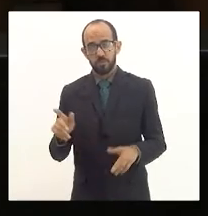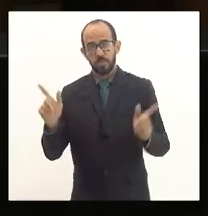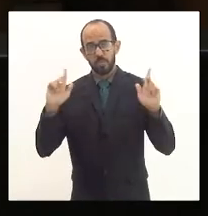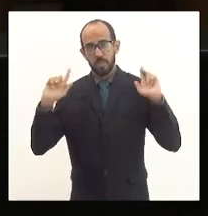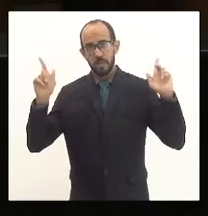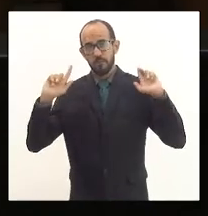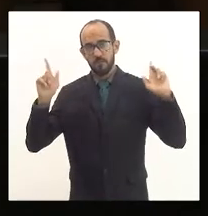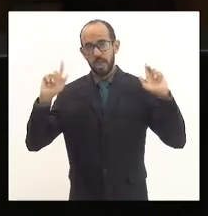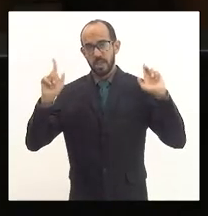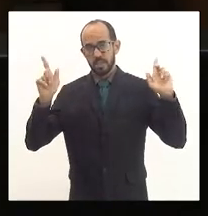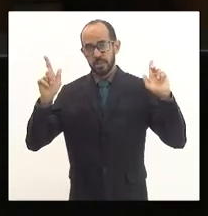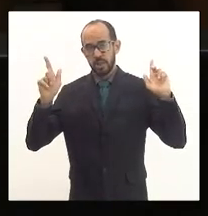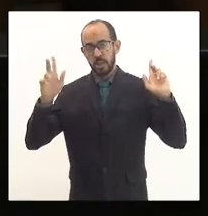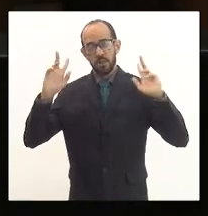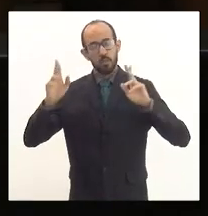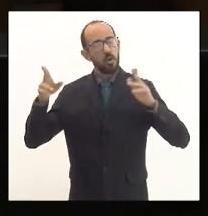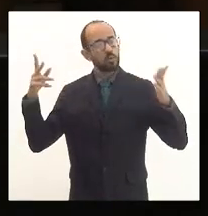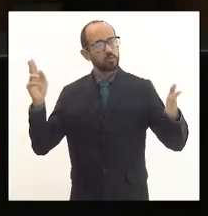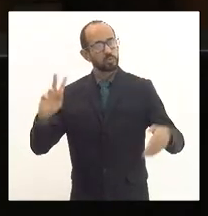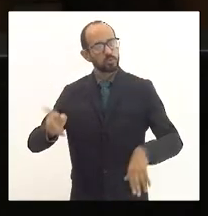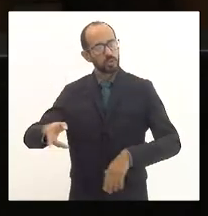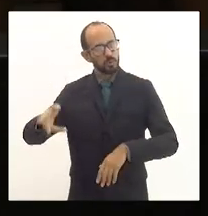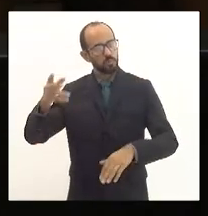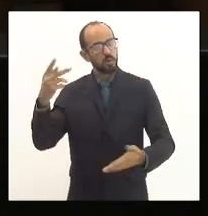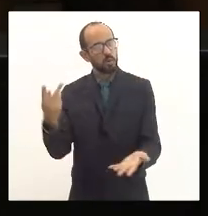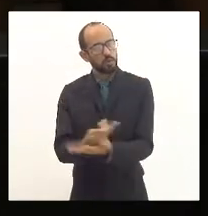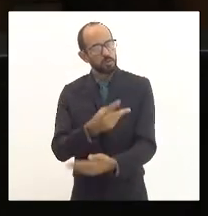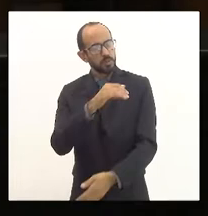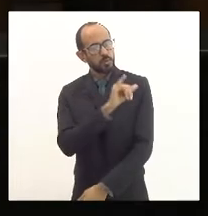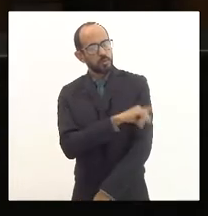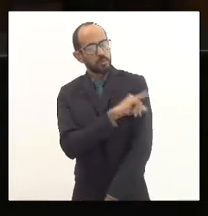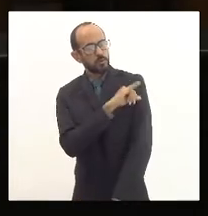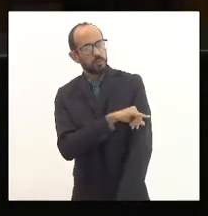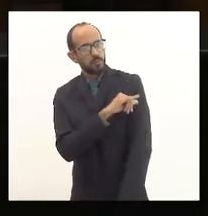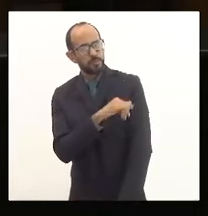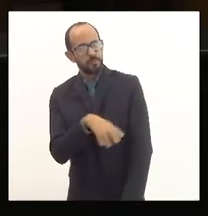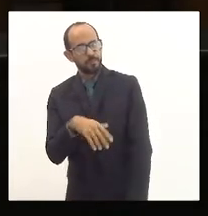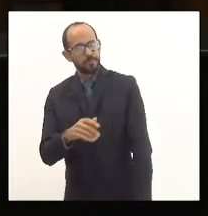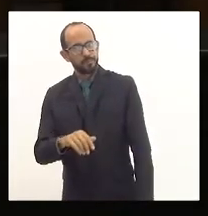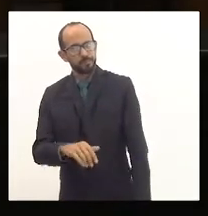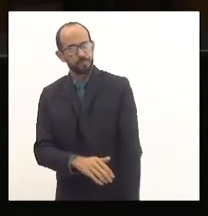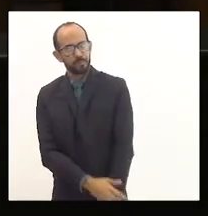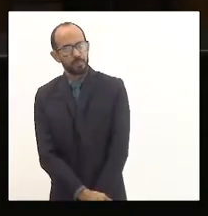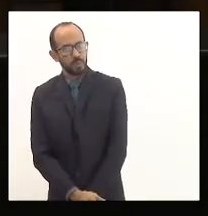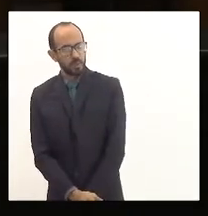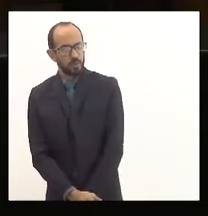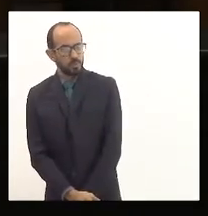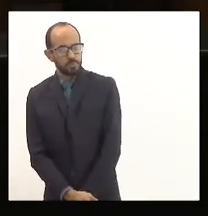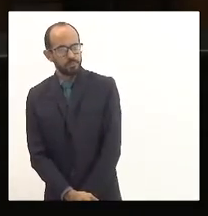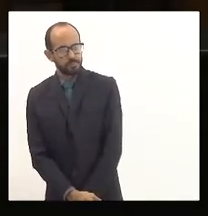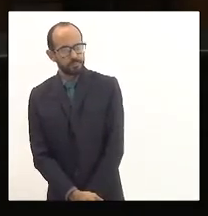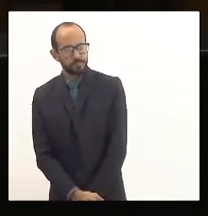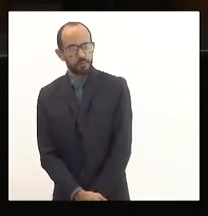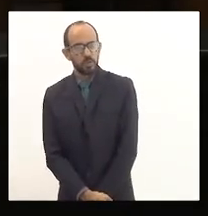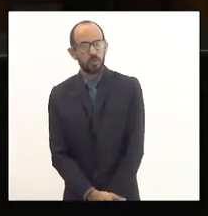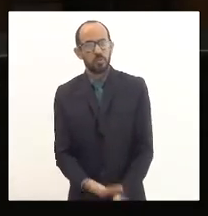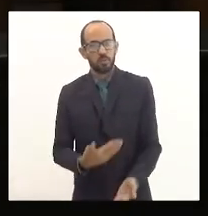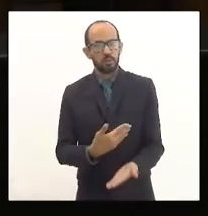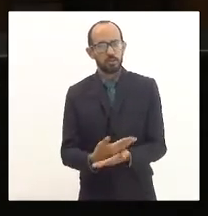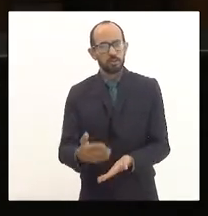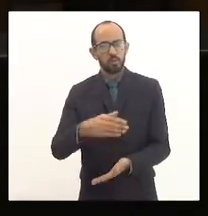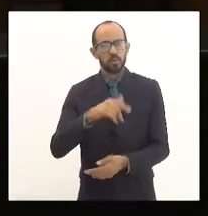boi como sempre foi aqui nesse estado desde o governo Cabral